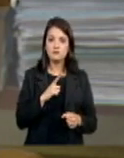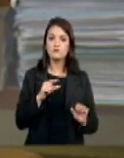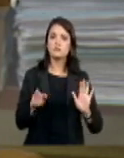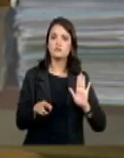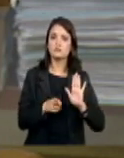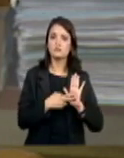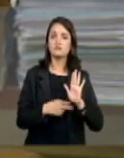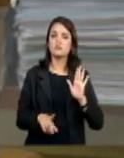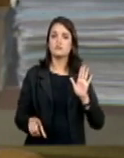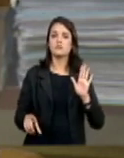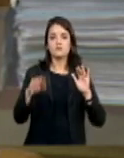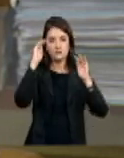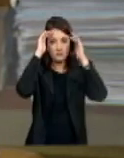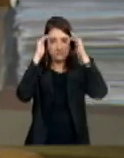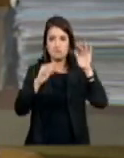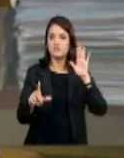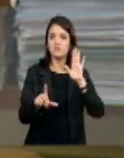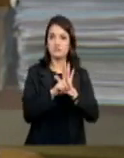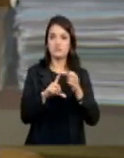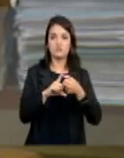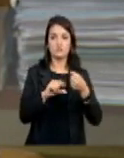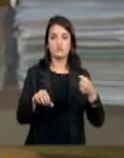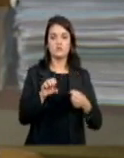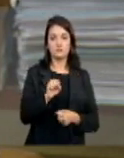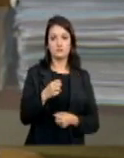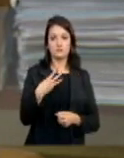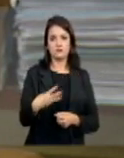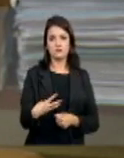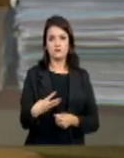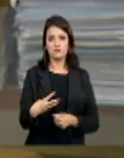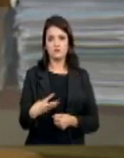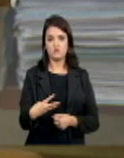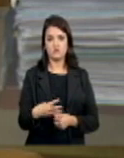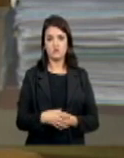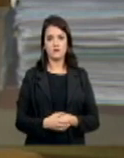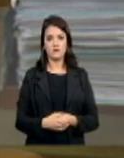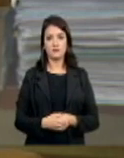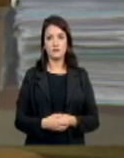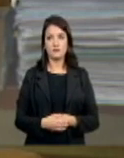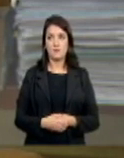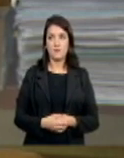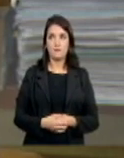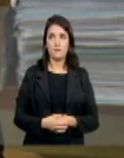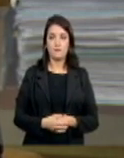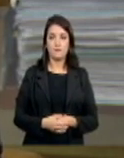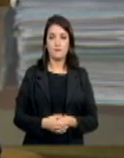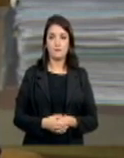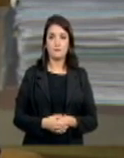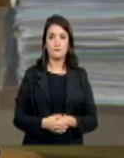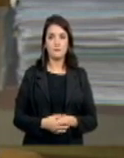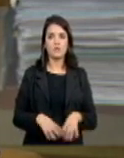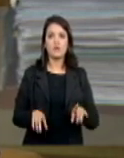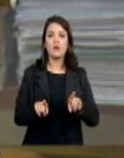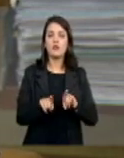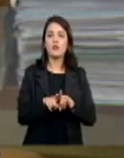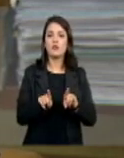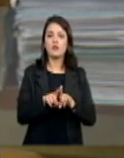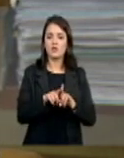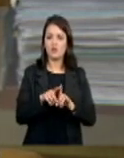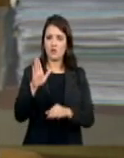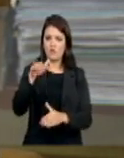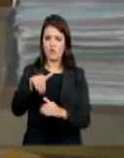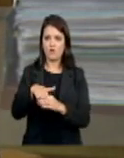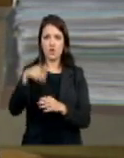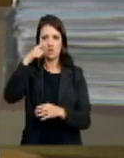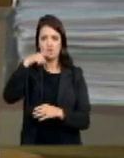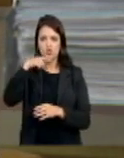funcional deste artigo 83 e eu tenho aqui um fragmento do doutor voto do eminente ministro gilmar